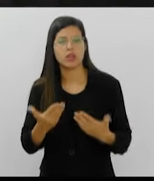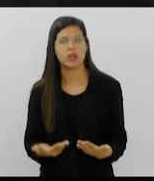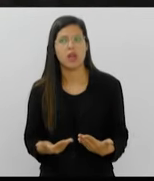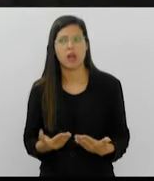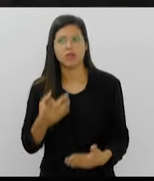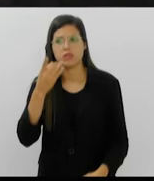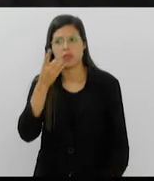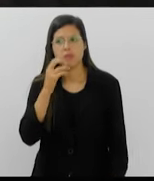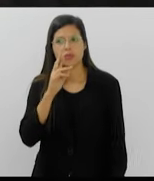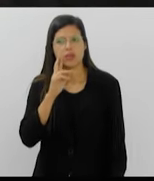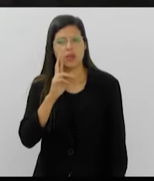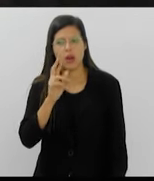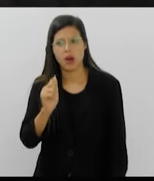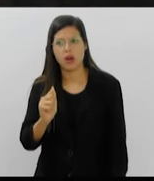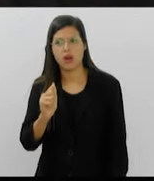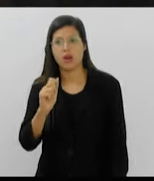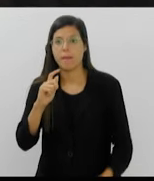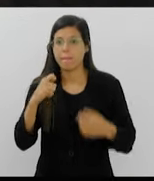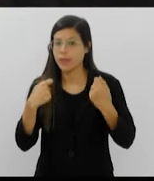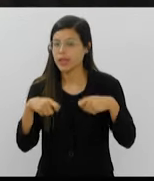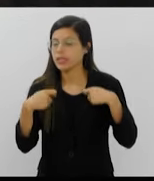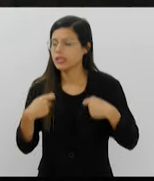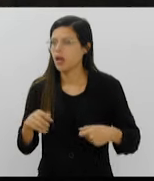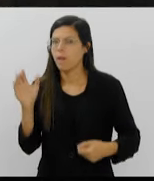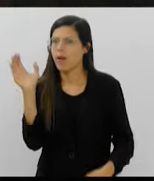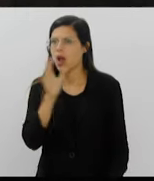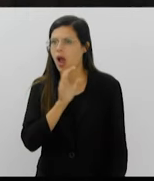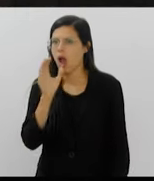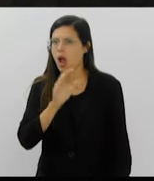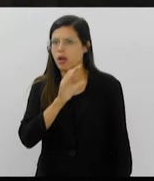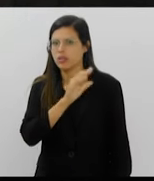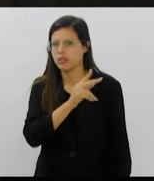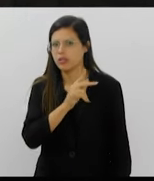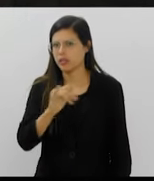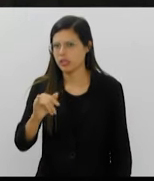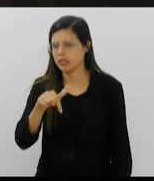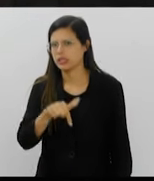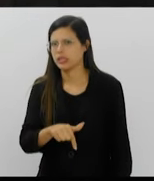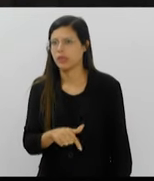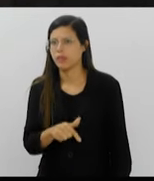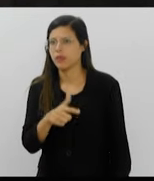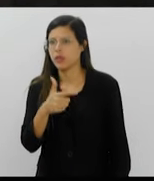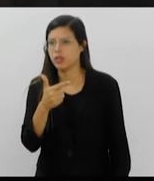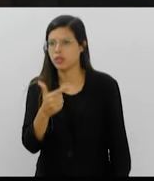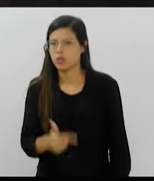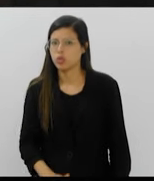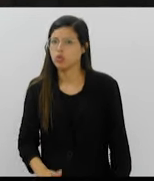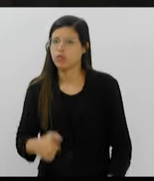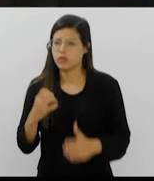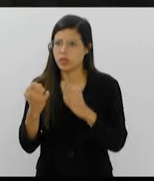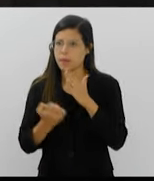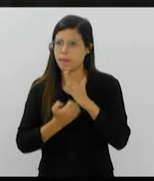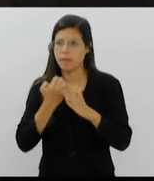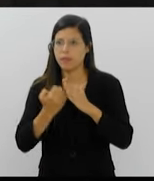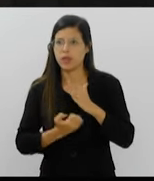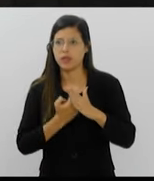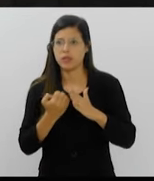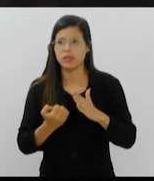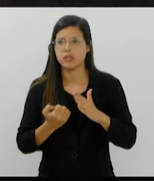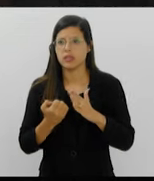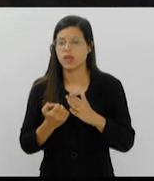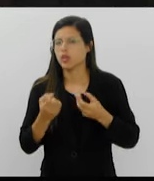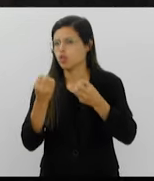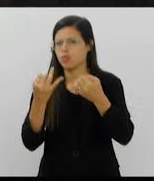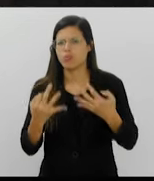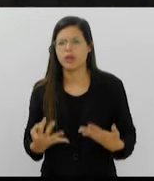Amorim, nós temos que convocar para ontem, na CPI dos serviços delegados, mais uma vez essa empresa, para esclarecer os